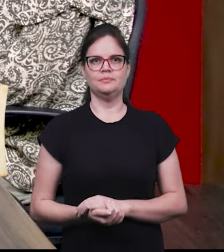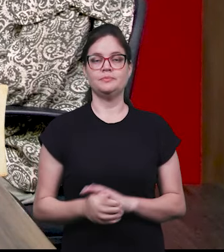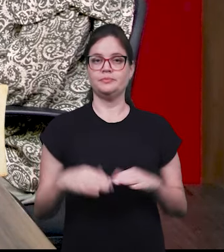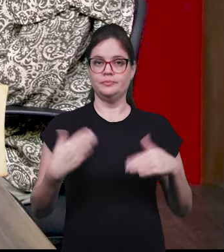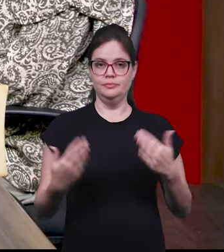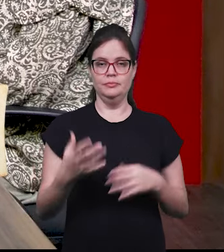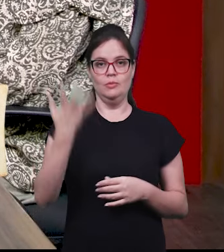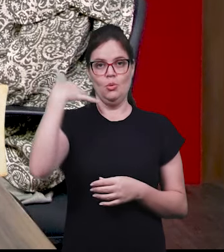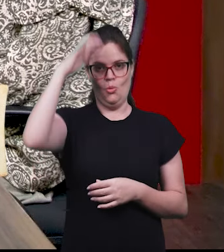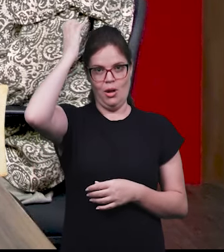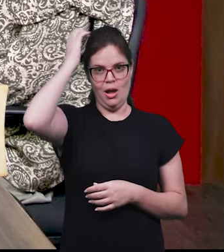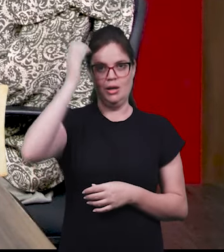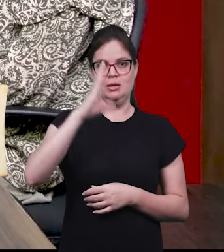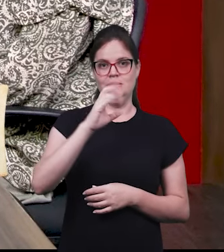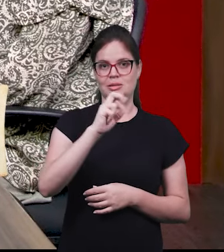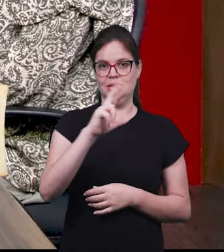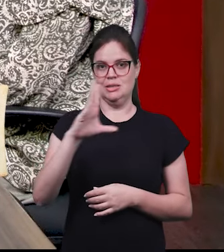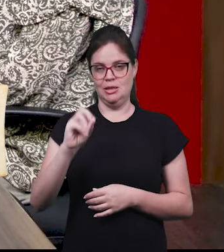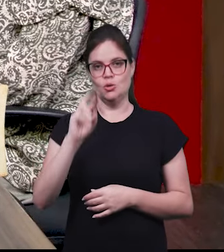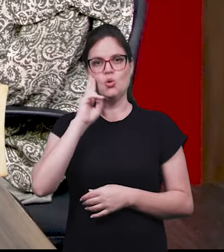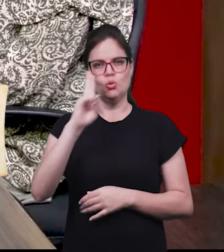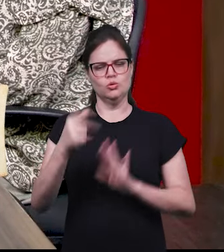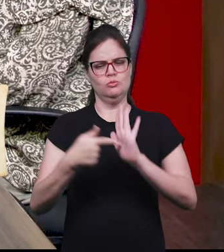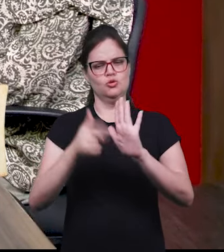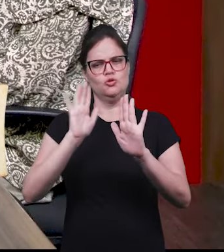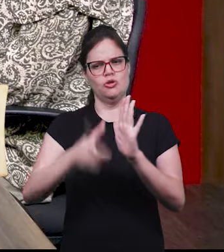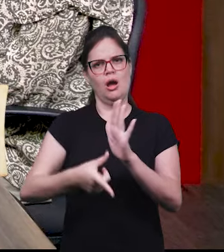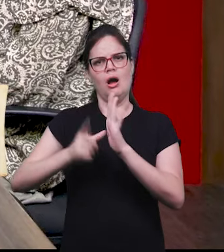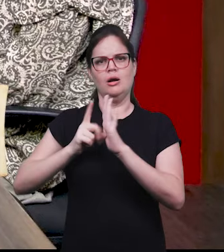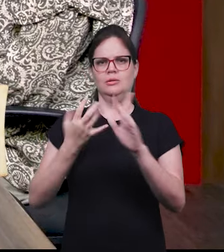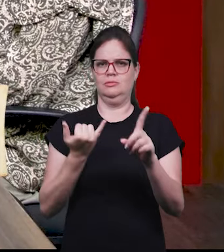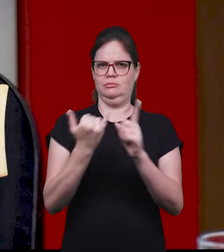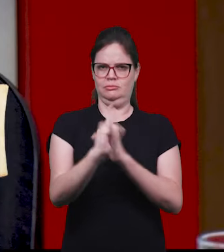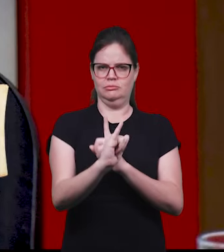então Ciro, o Senhor profetizou que ele